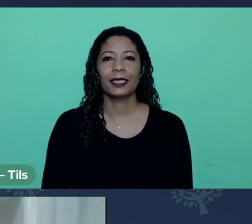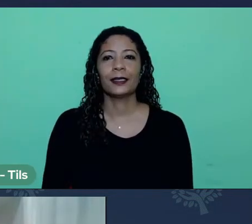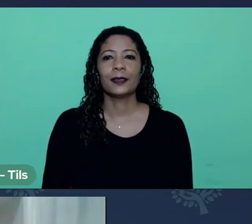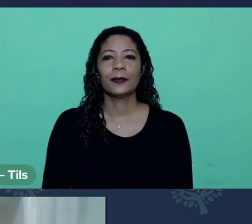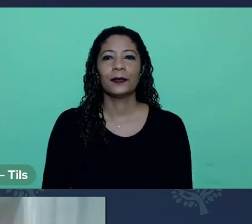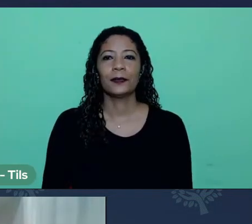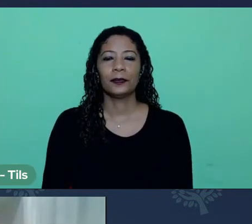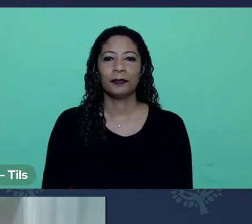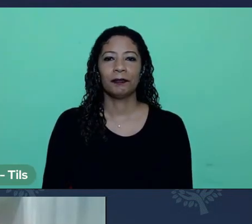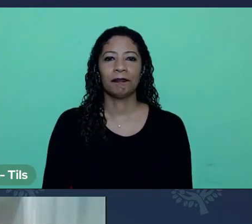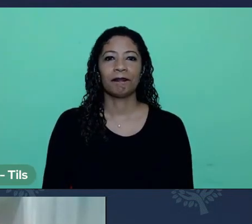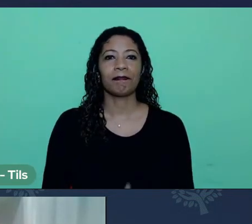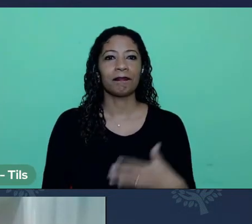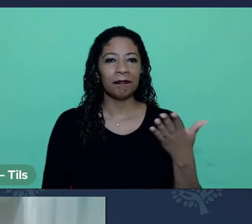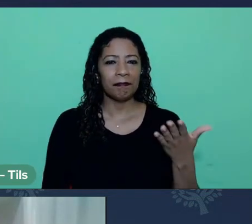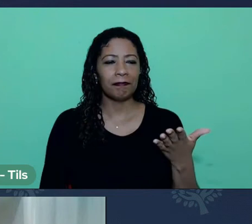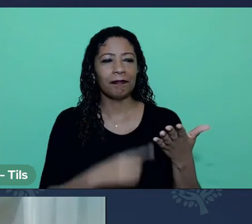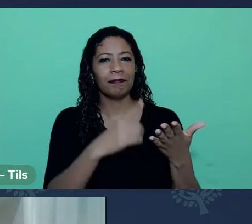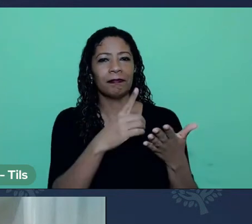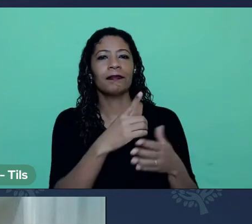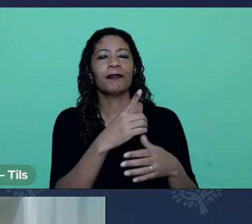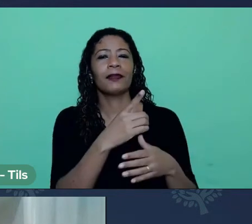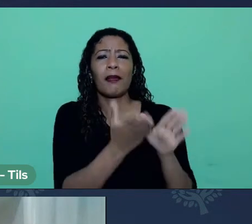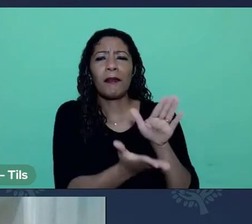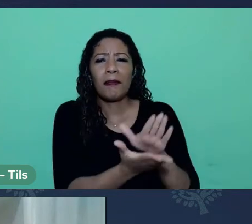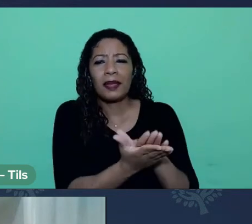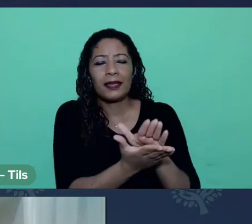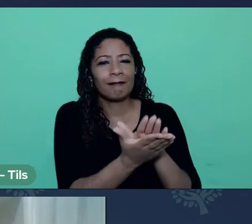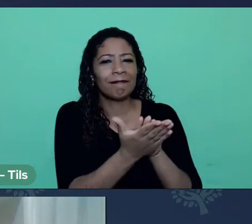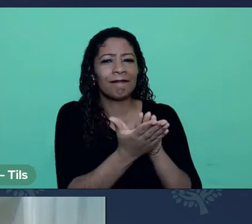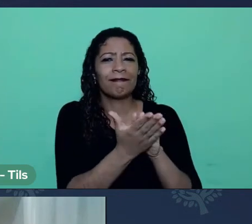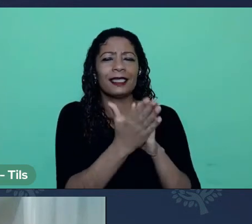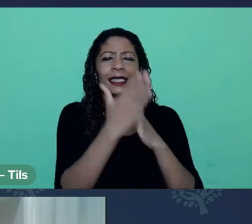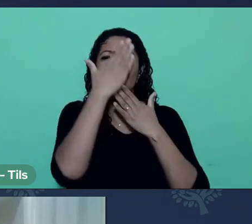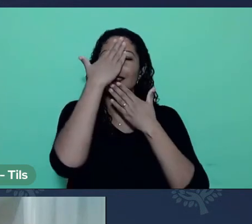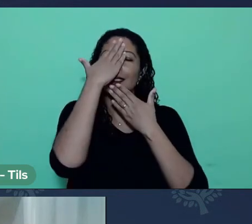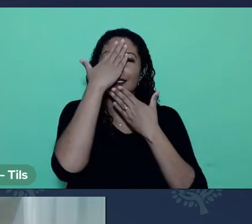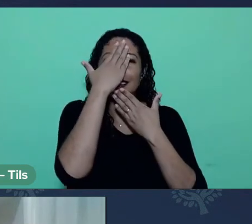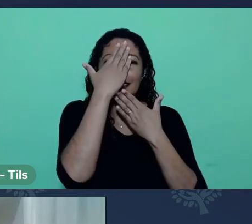Doutor Delmir, parabéns, muito obrigada, né, por esse